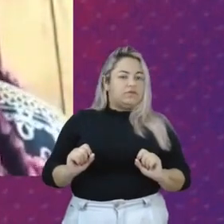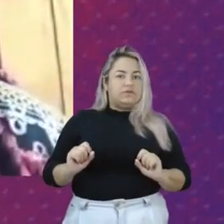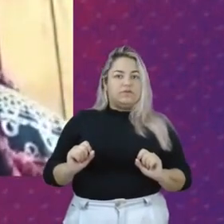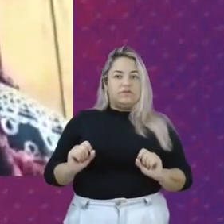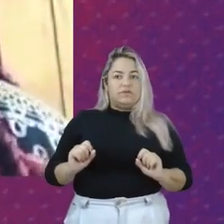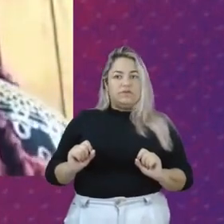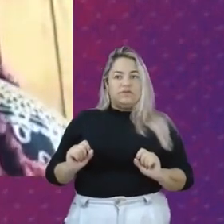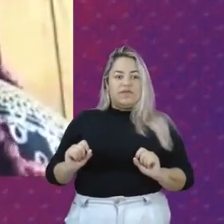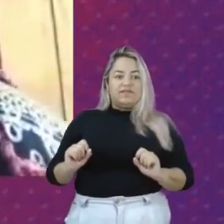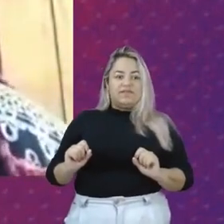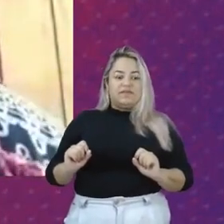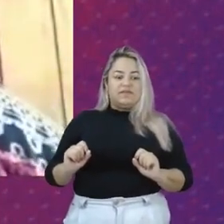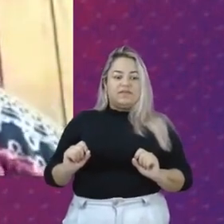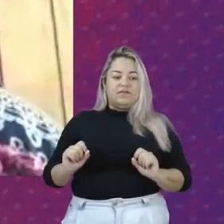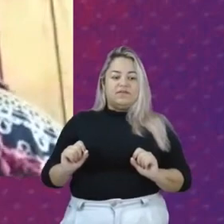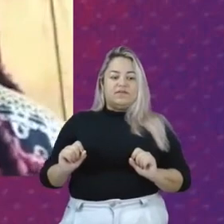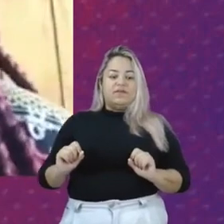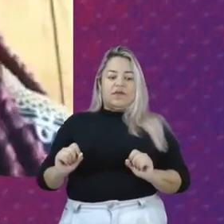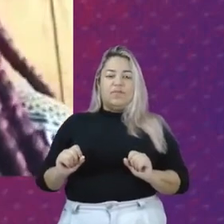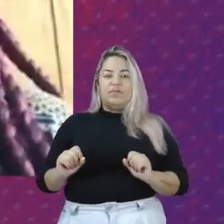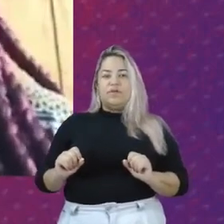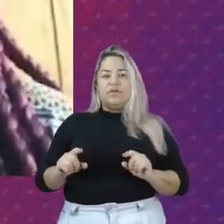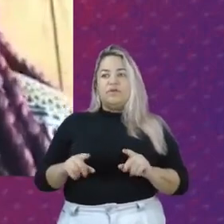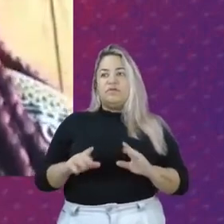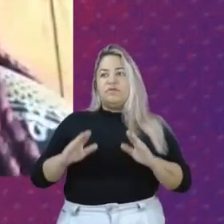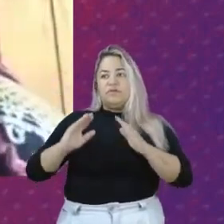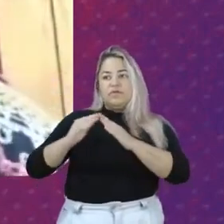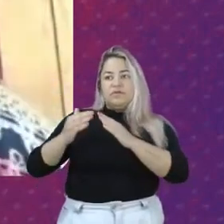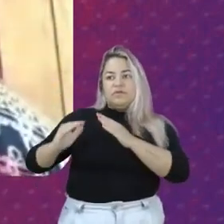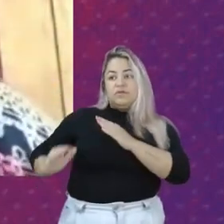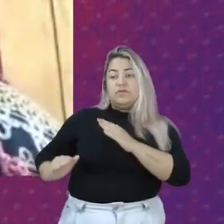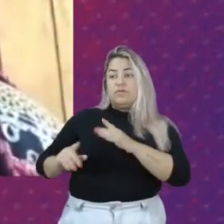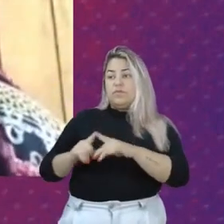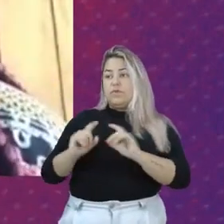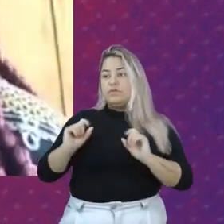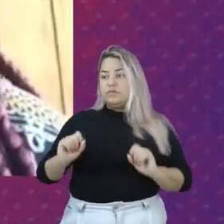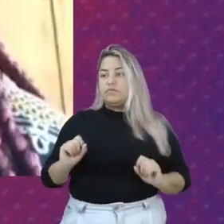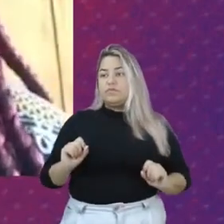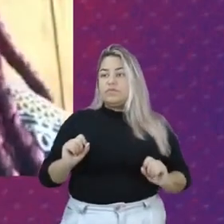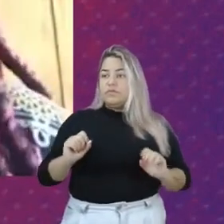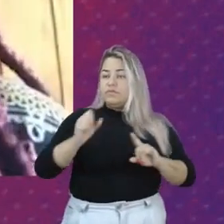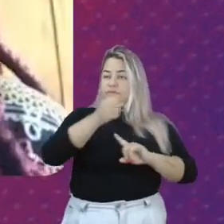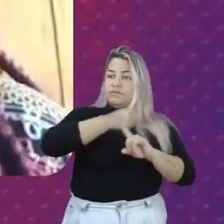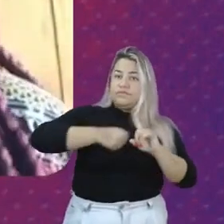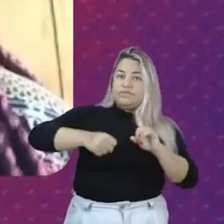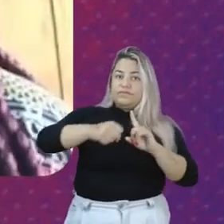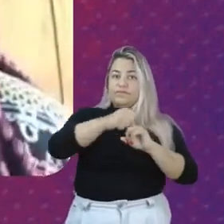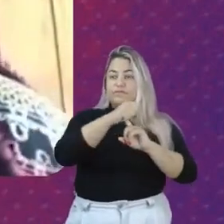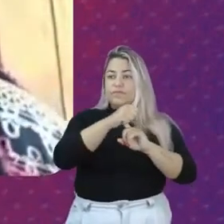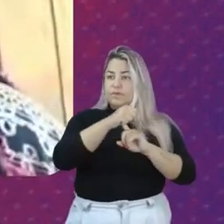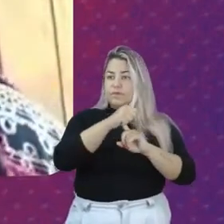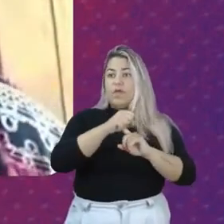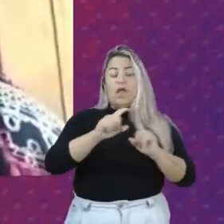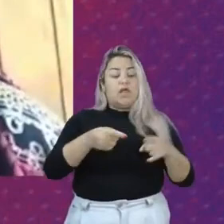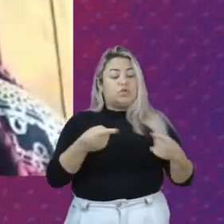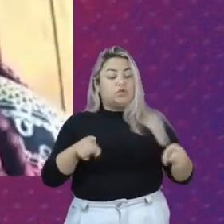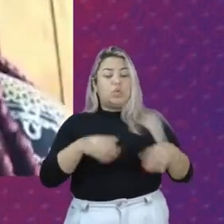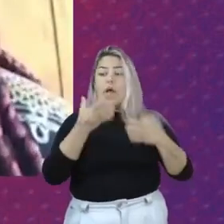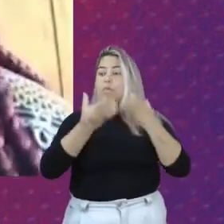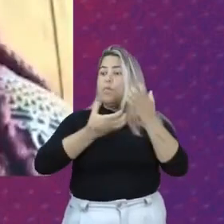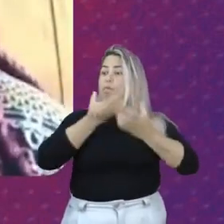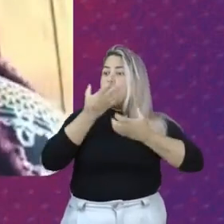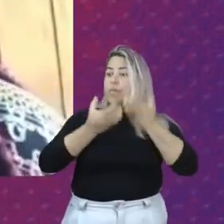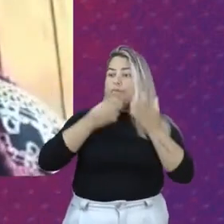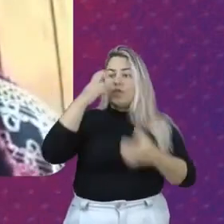contradição. Ao mesmo tempo em que a favela é consumida pela sociedade, né, a sua música, a